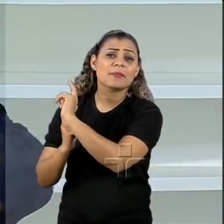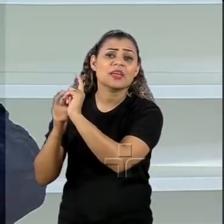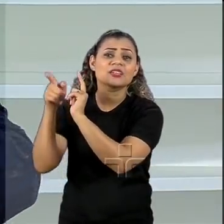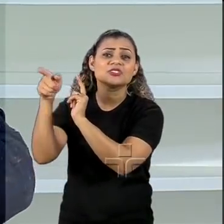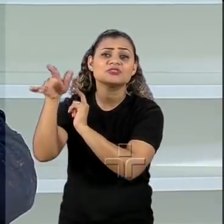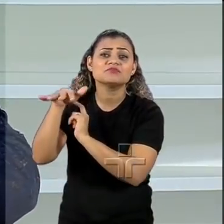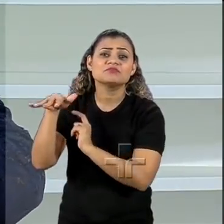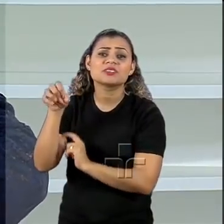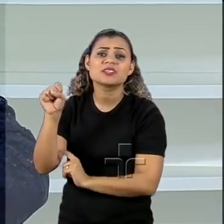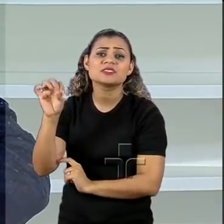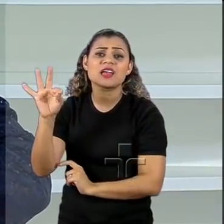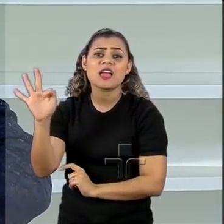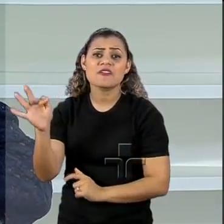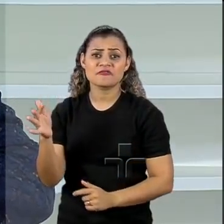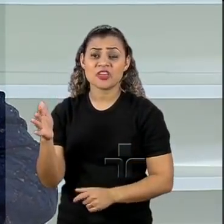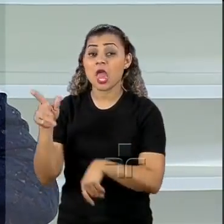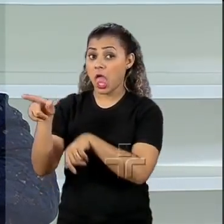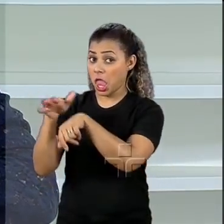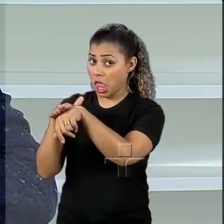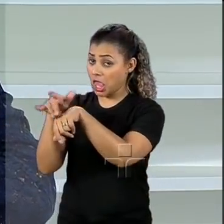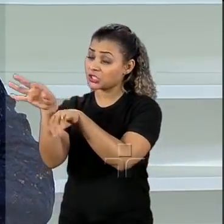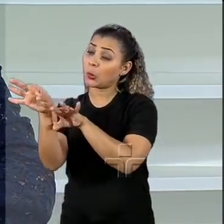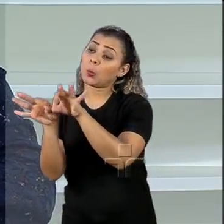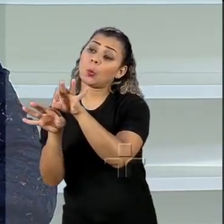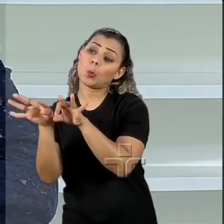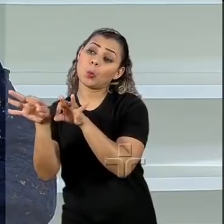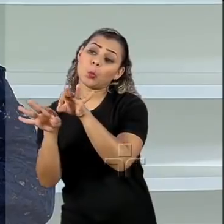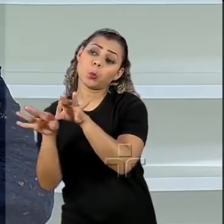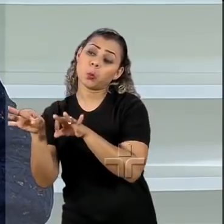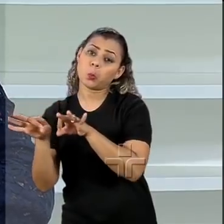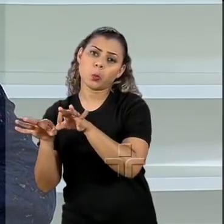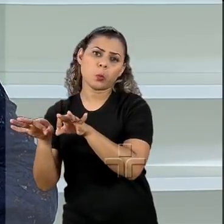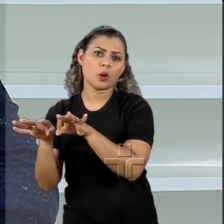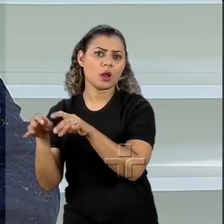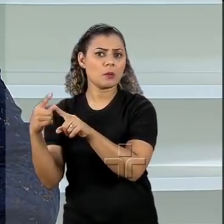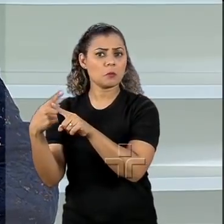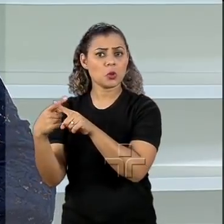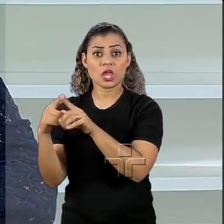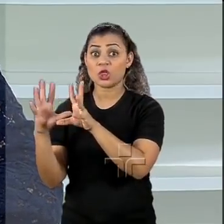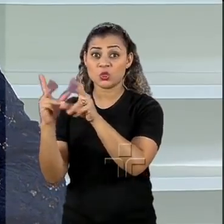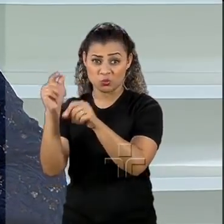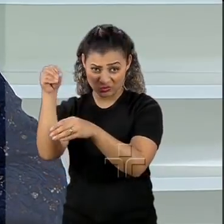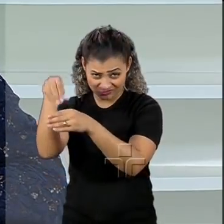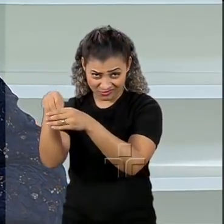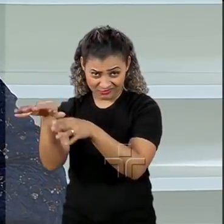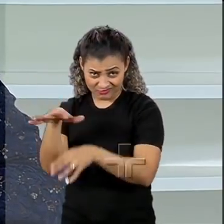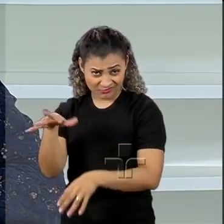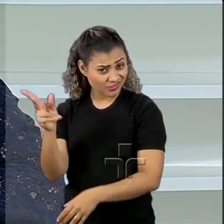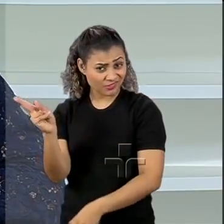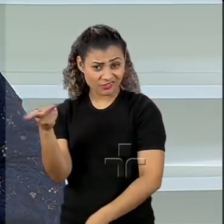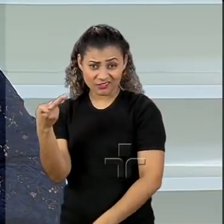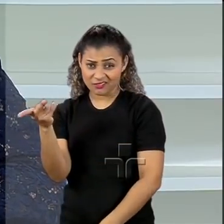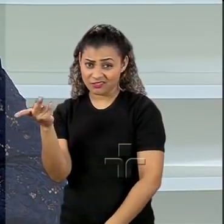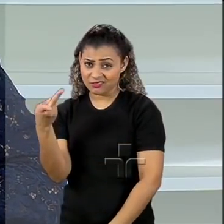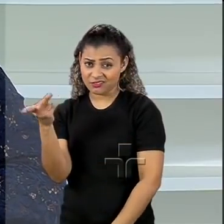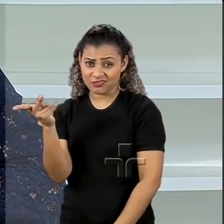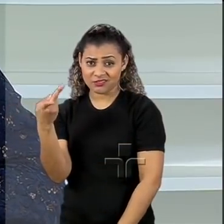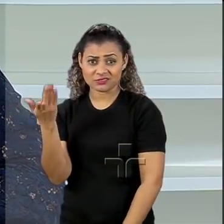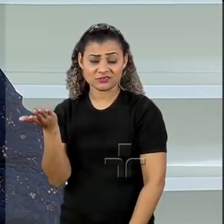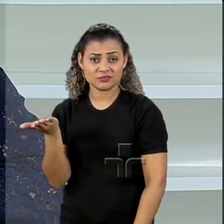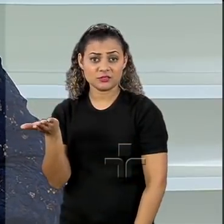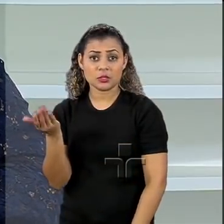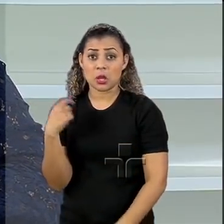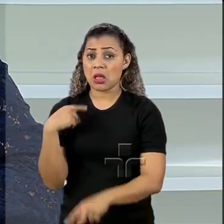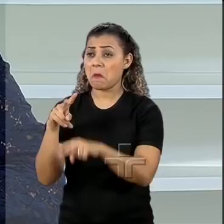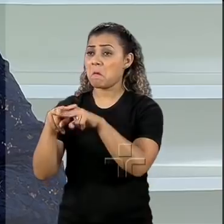as correções, que eles dizem que são as correções devidas, porque está tudo errado, e fazendo o quê? Soltando